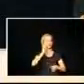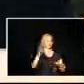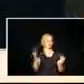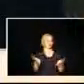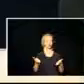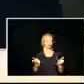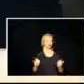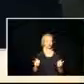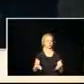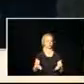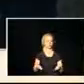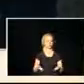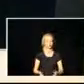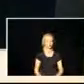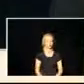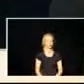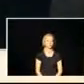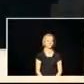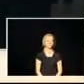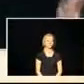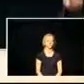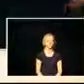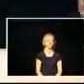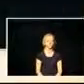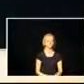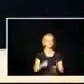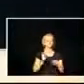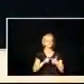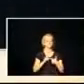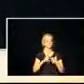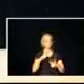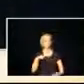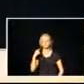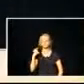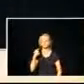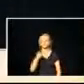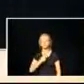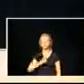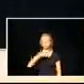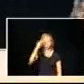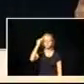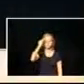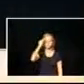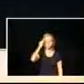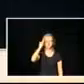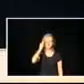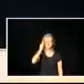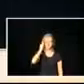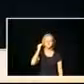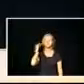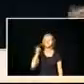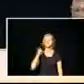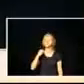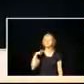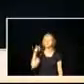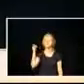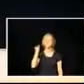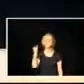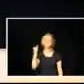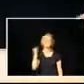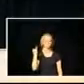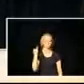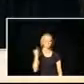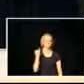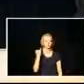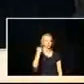quê? Porque reconhecemos a importância desses funcionários, a importância dessas pessoas